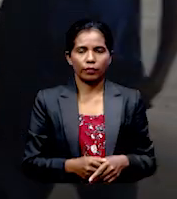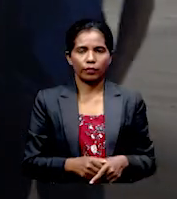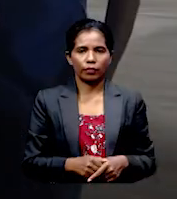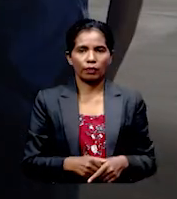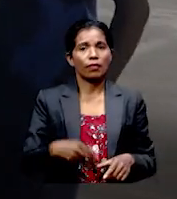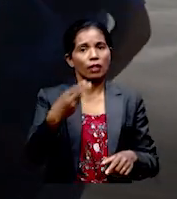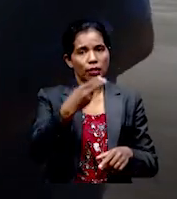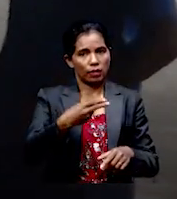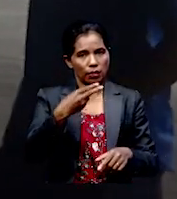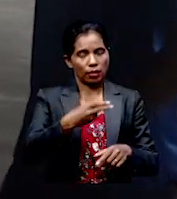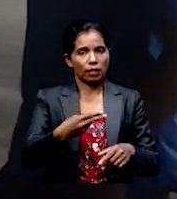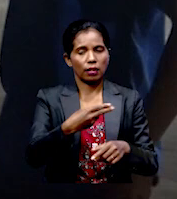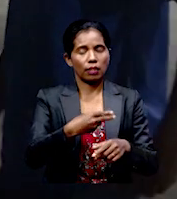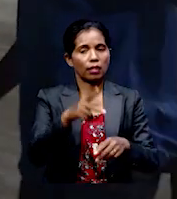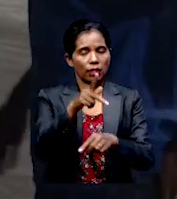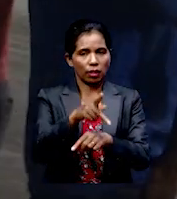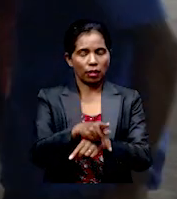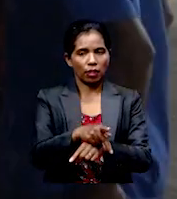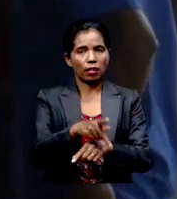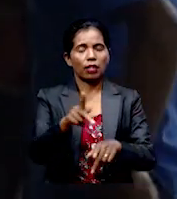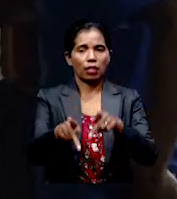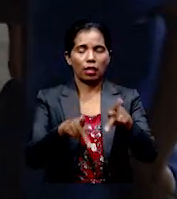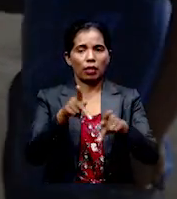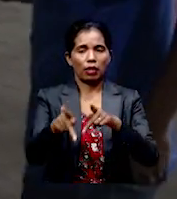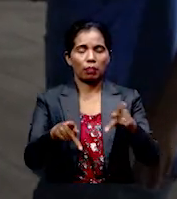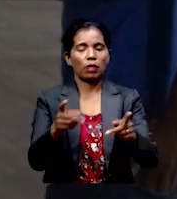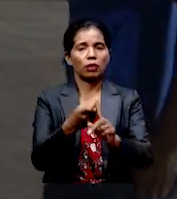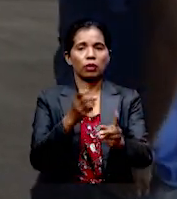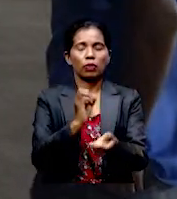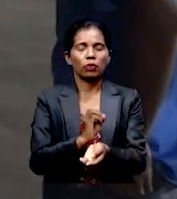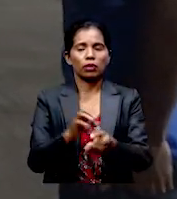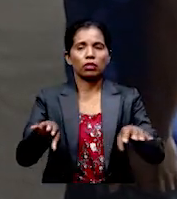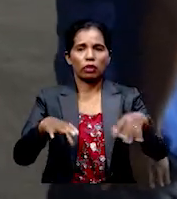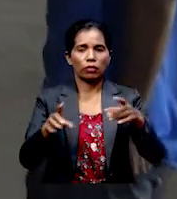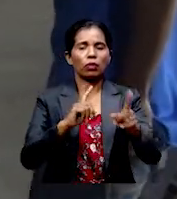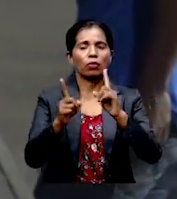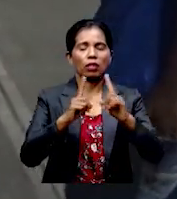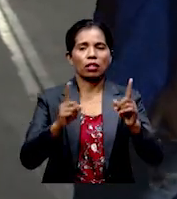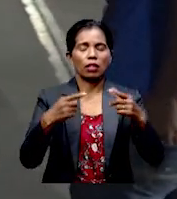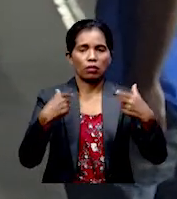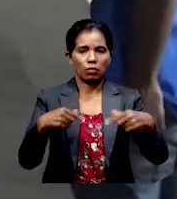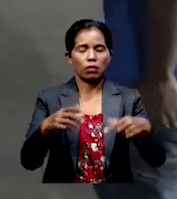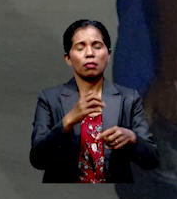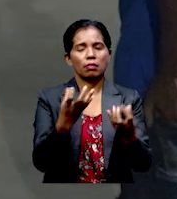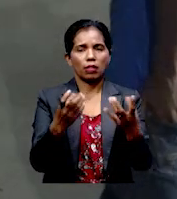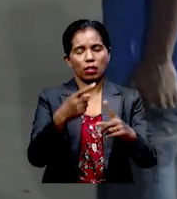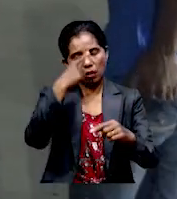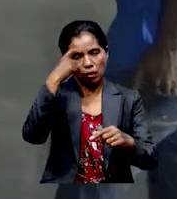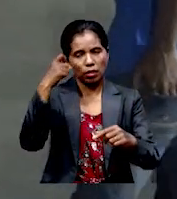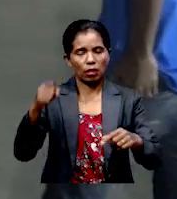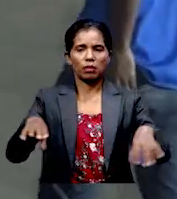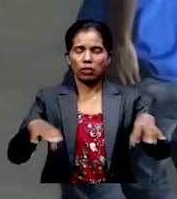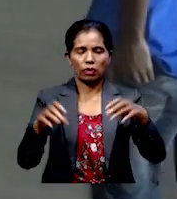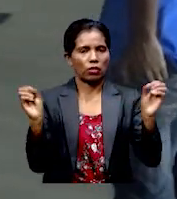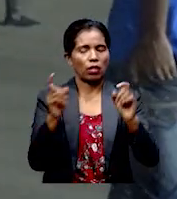Quinta calané, passageiro Roberlin Ramelau, halo crítica macas, vai equipa serviço e a Roberlin Ramelau, tamba considera serviço la